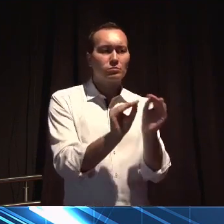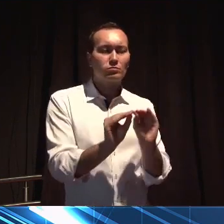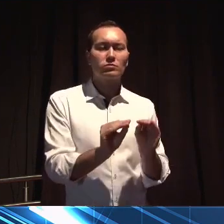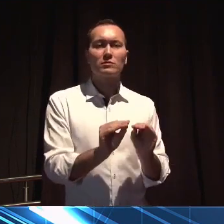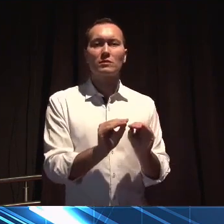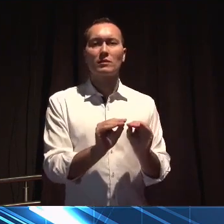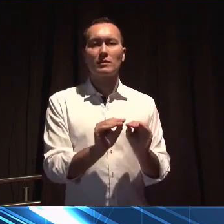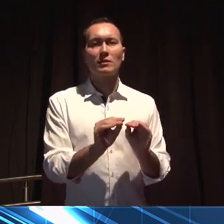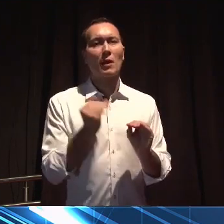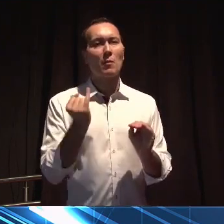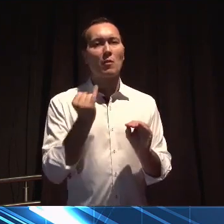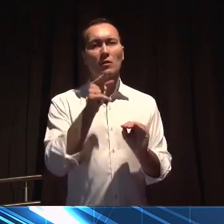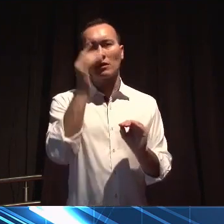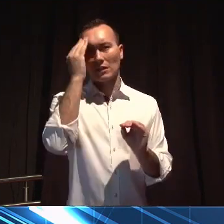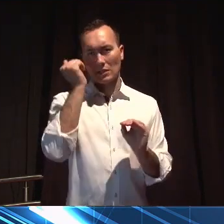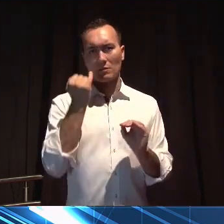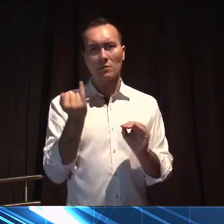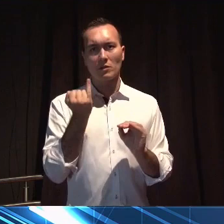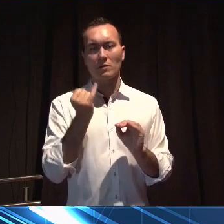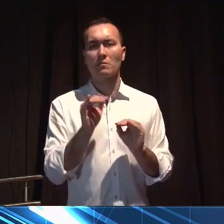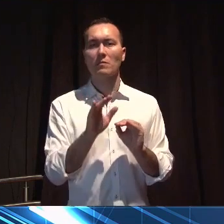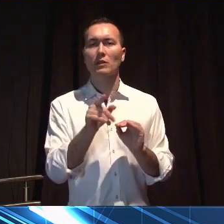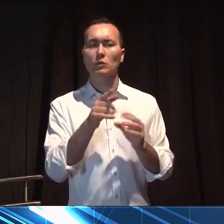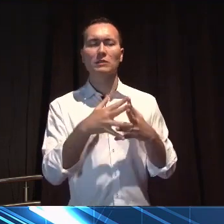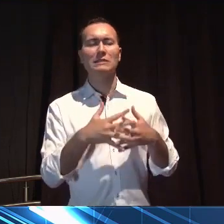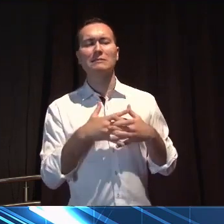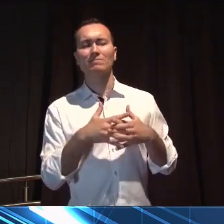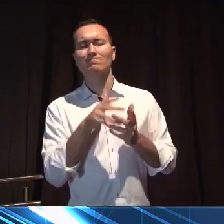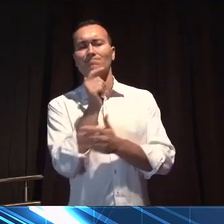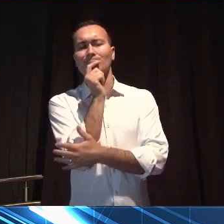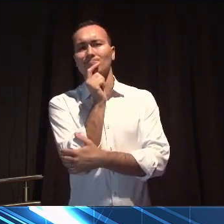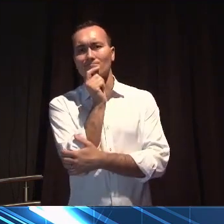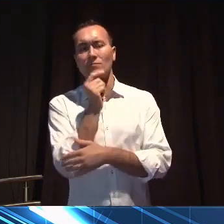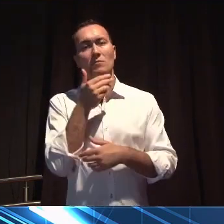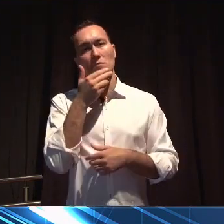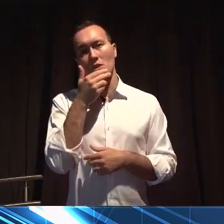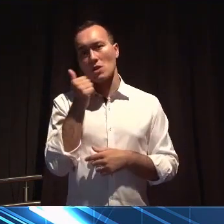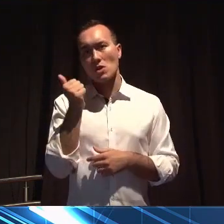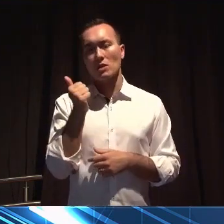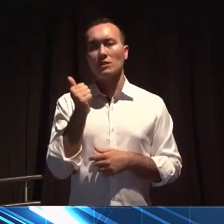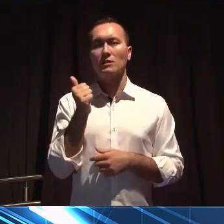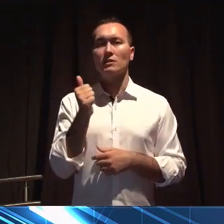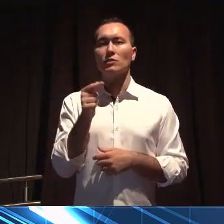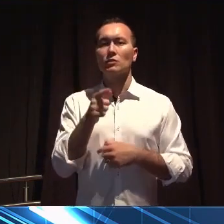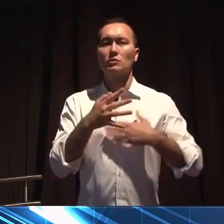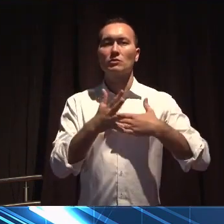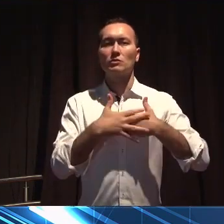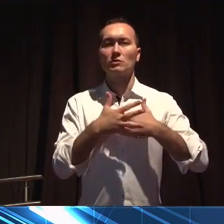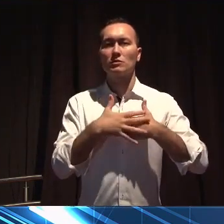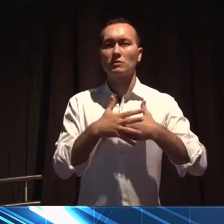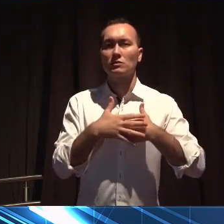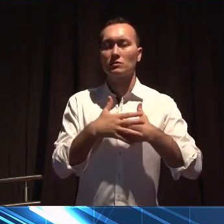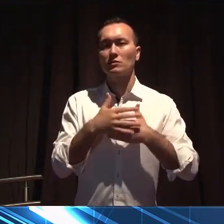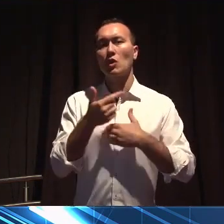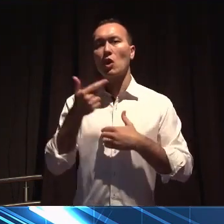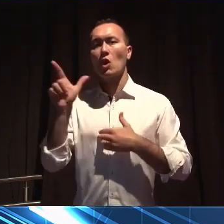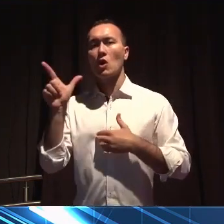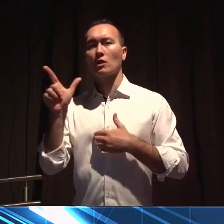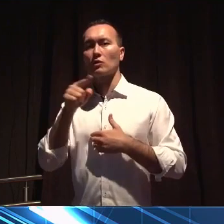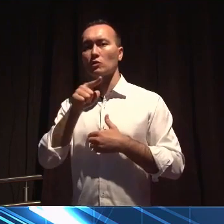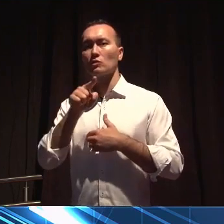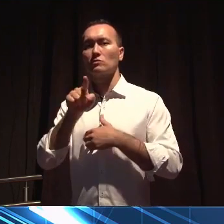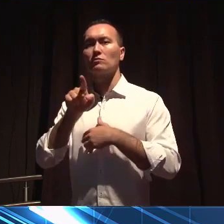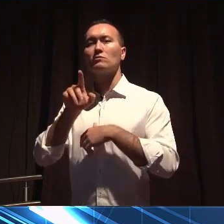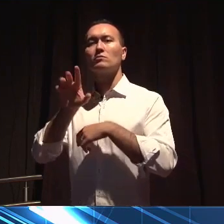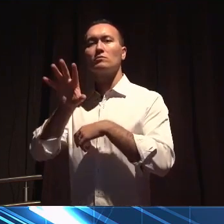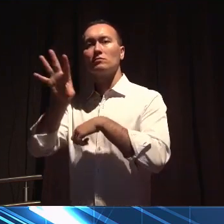dúvida, eu acho que é melhor pegar uma coisa, um framework externo opinativo, tipo Nest. Eu gosto muito de Nest, a gente não